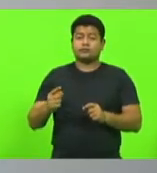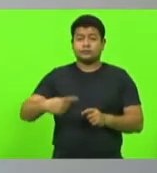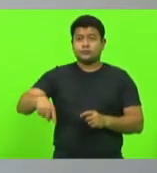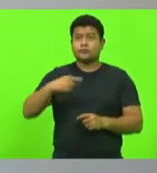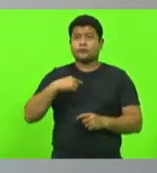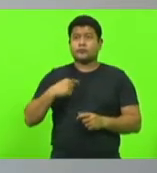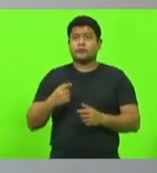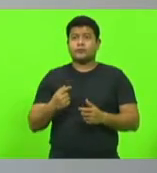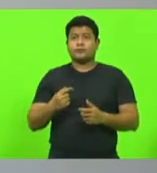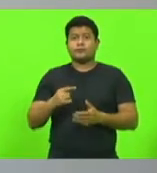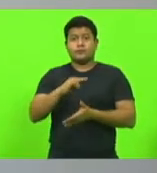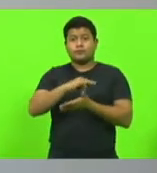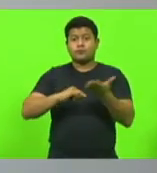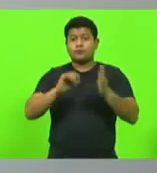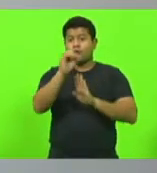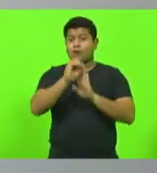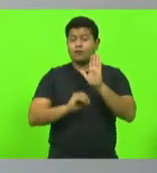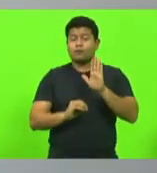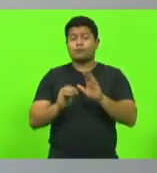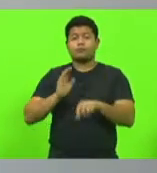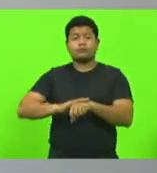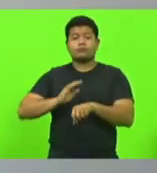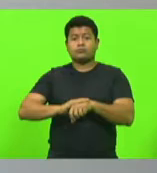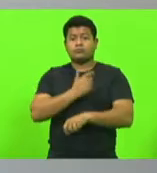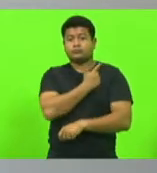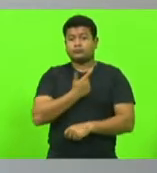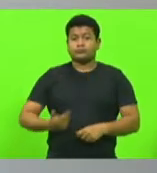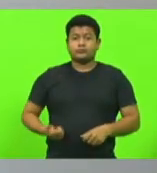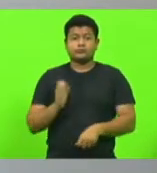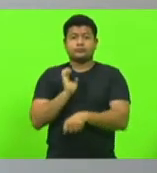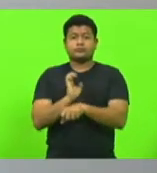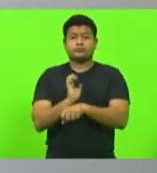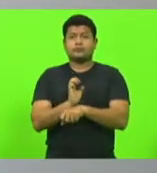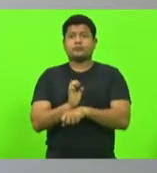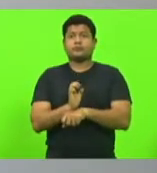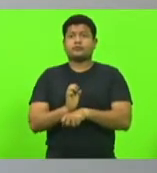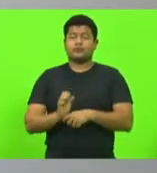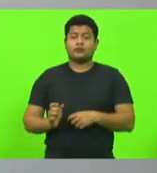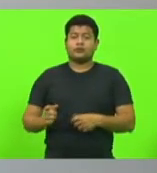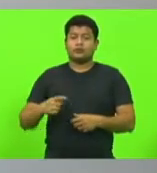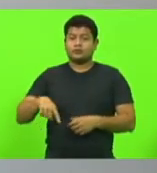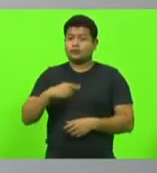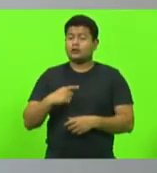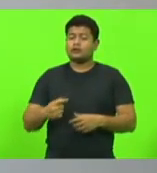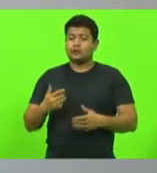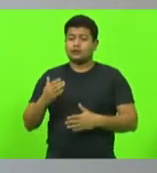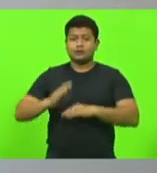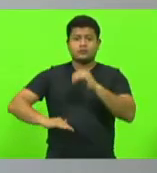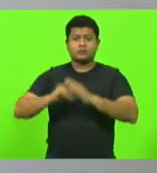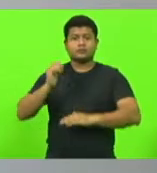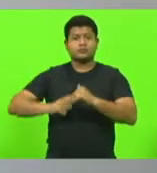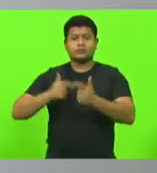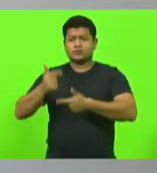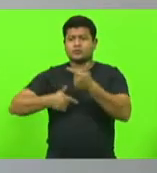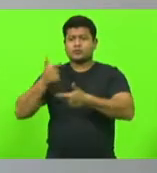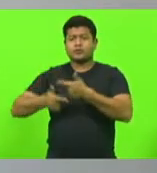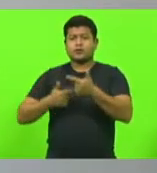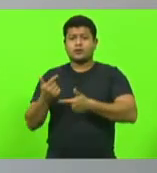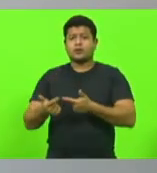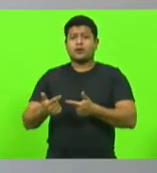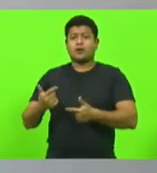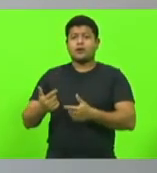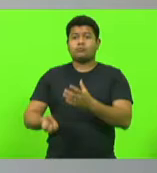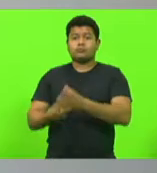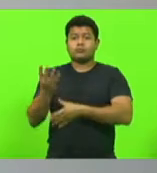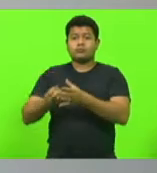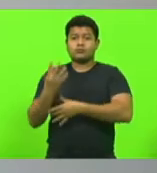precisamos de um documento oficial do governo. Nós temos autossuficiência na produção de petróleo, mas quando eu vou para o Paraguai, quando